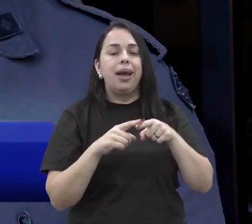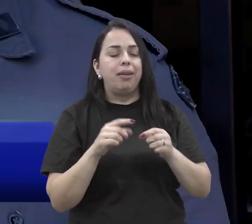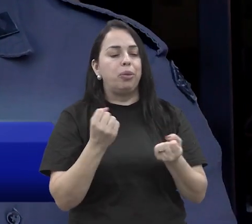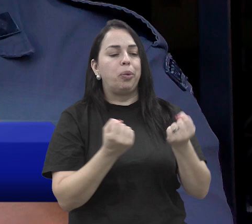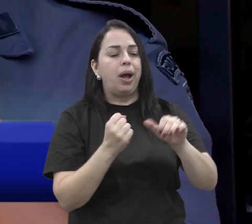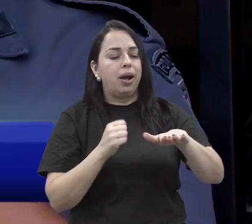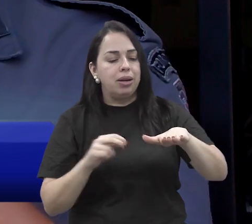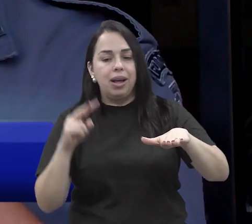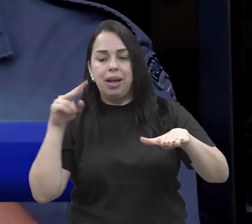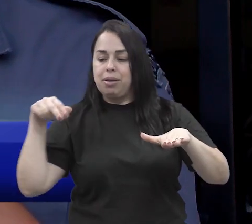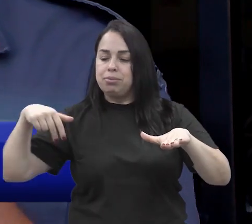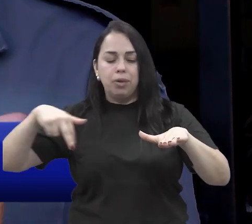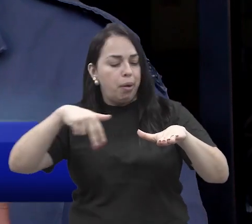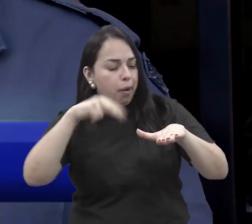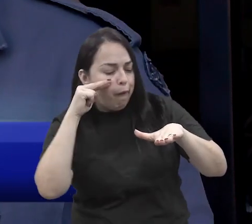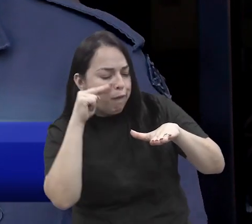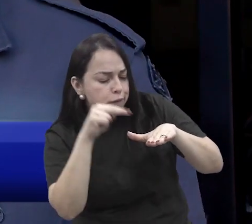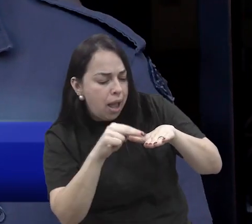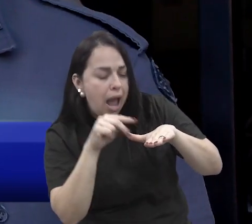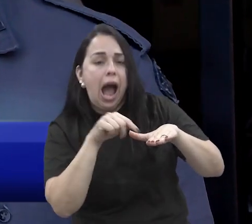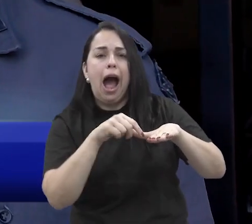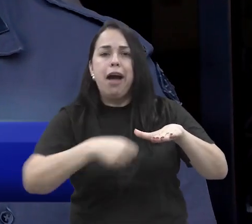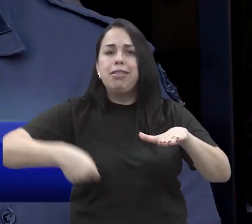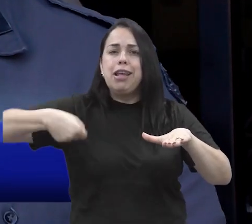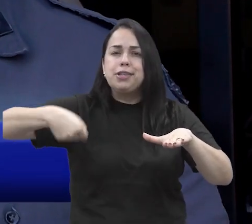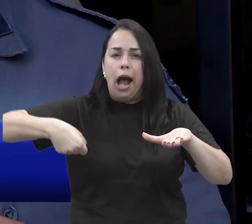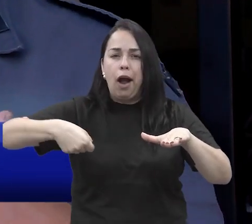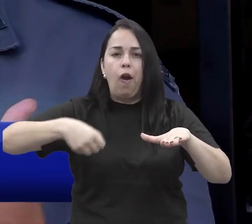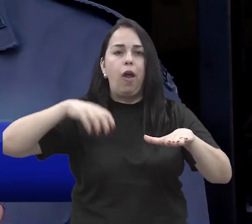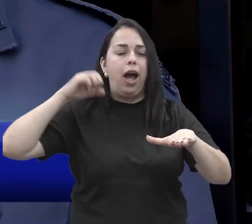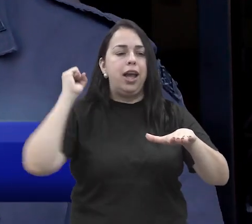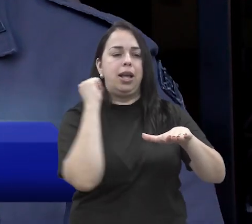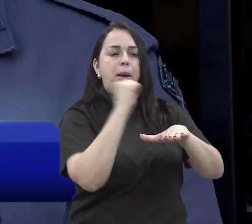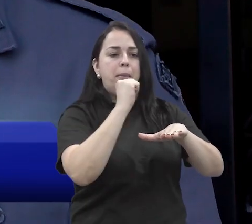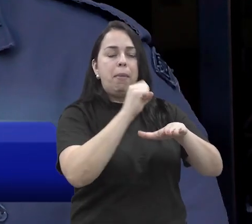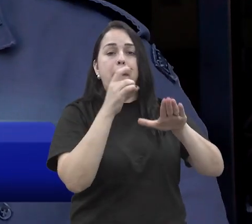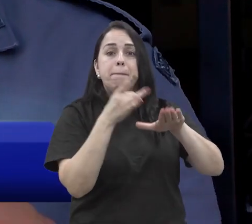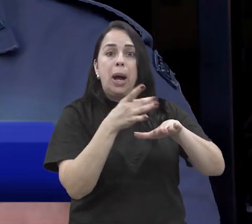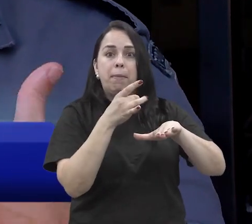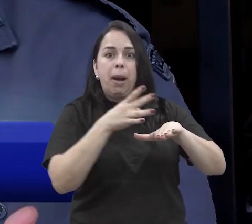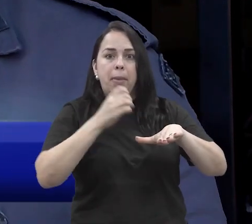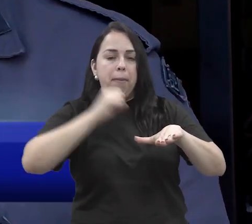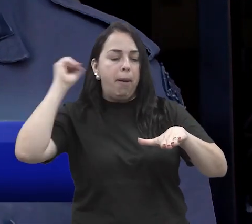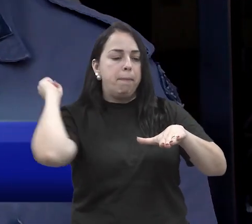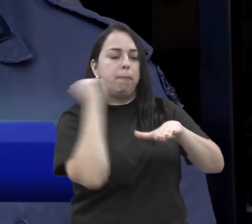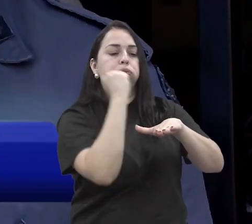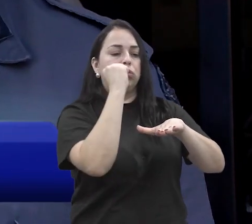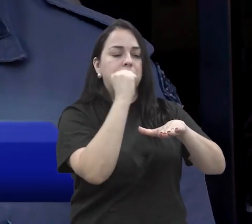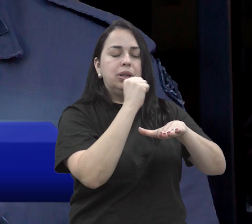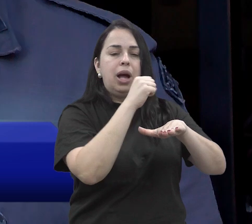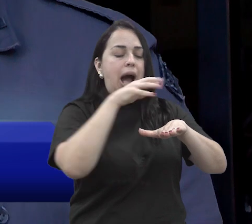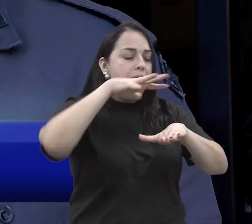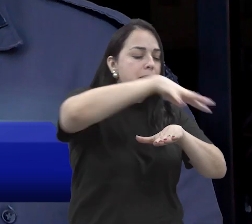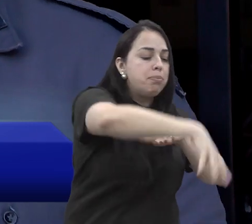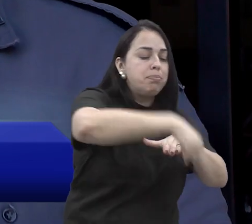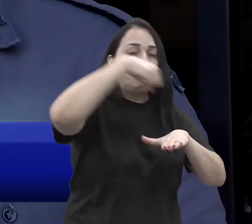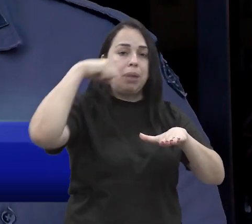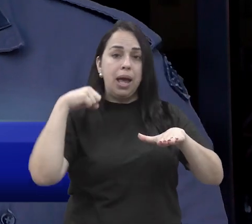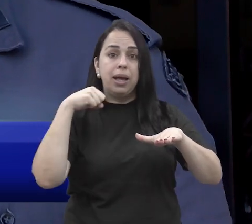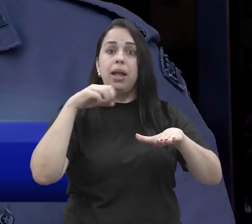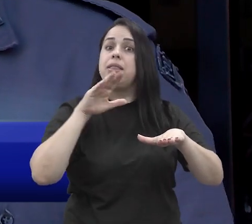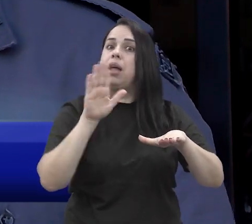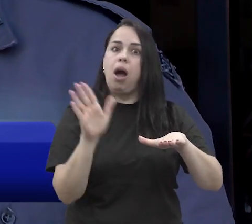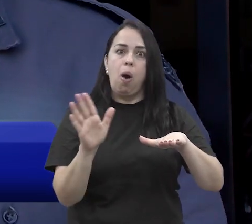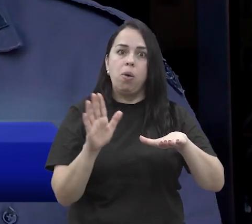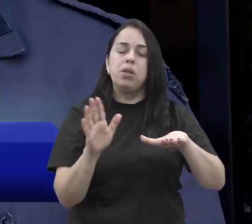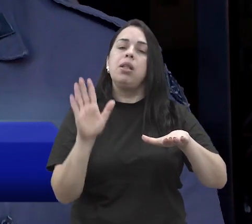vista, porque isso a gente sabe que é um atrativo que faz com que o criminoso tenha a intenção de quebrar o vidro pela visualização do próprio objeto. Então bolsas,